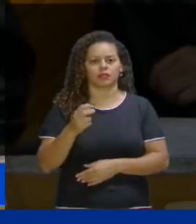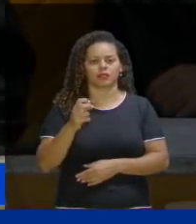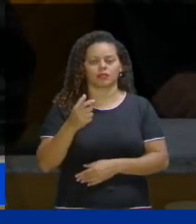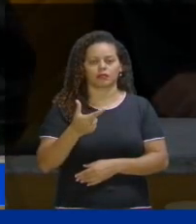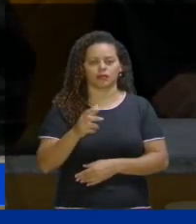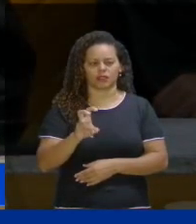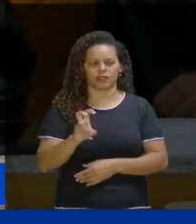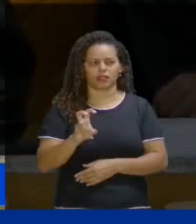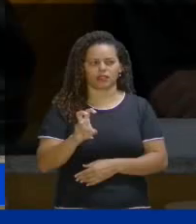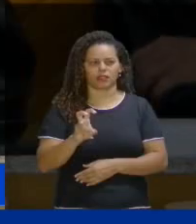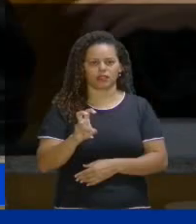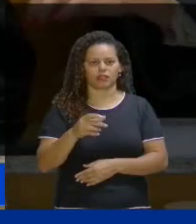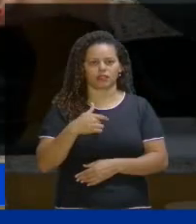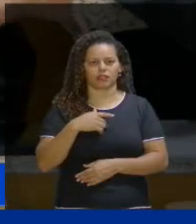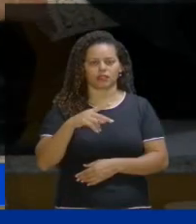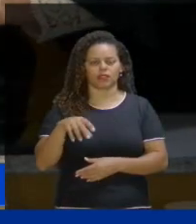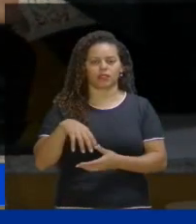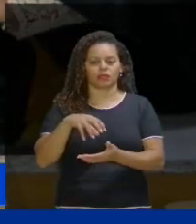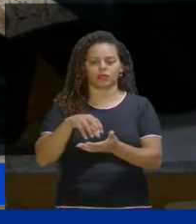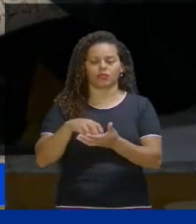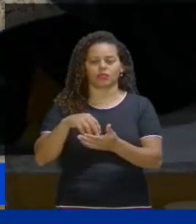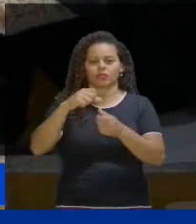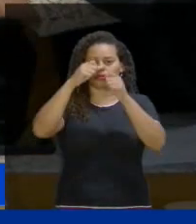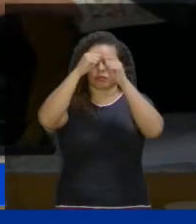3/2025, origem Porto Grande.